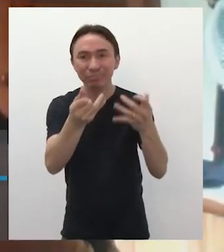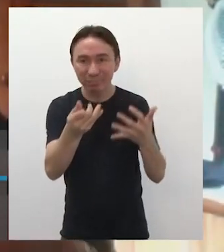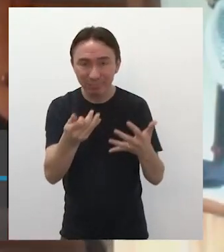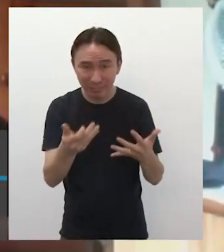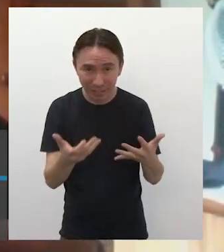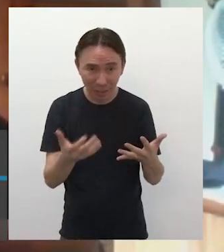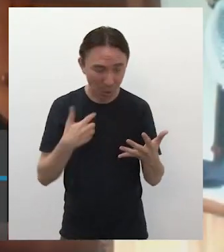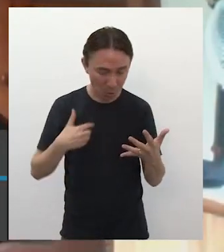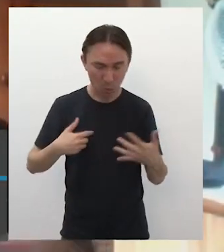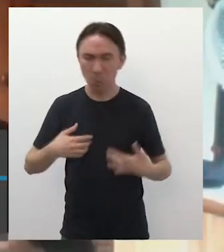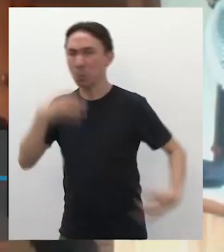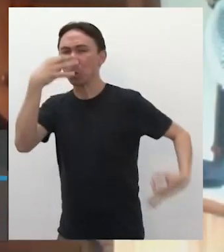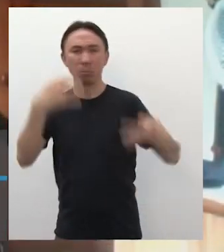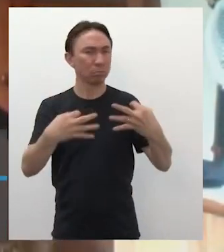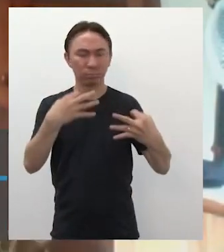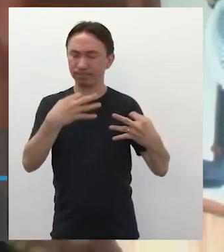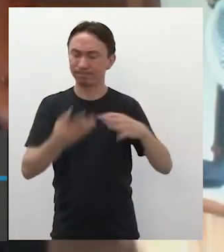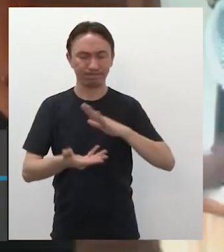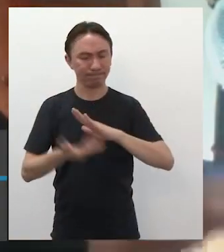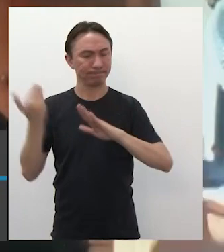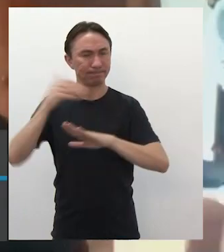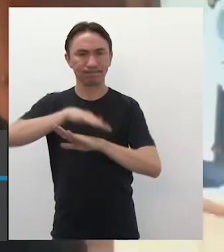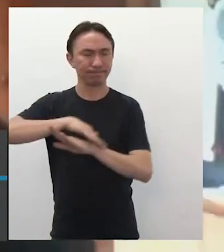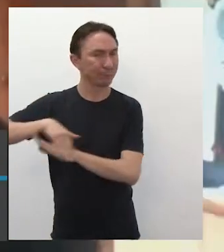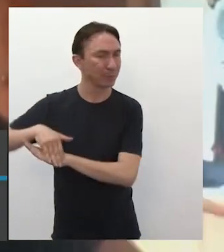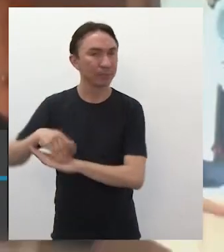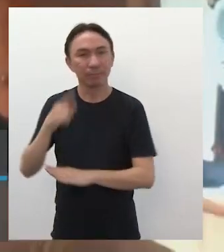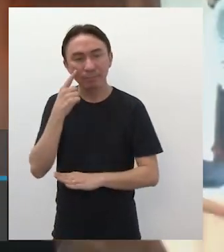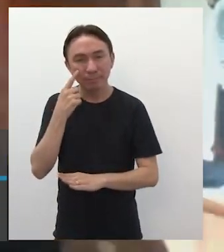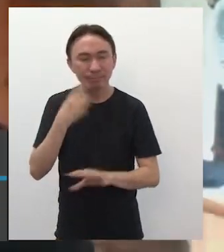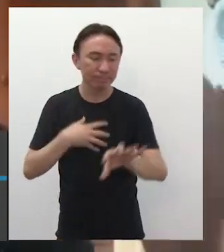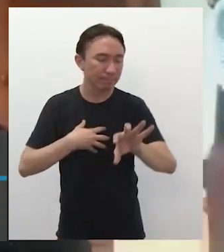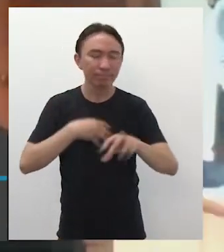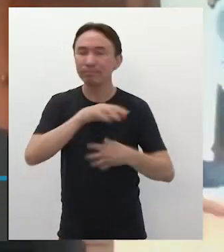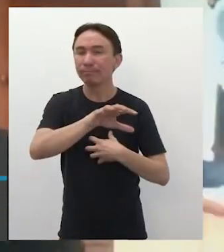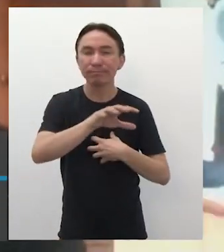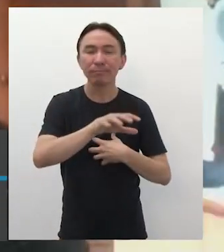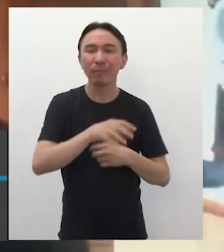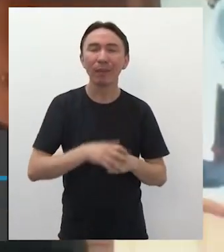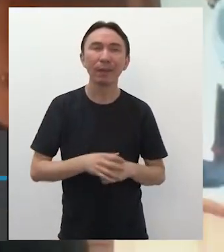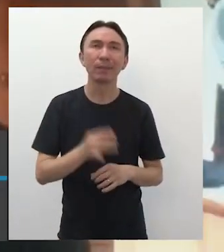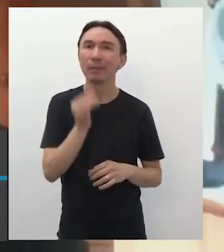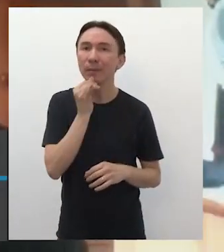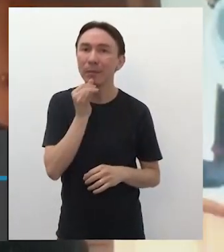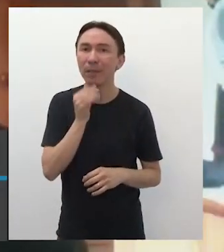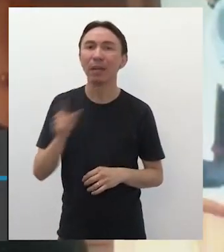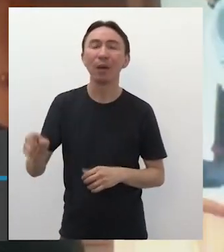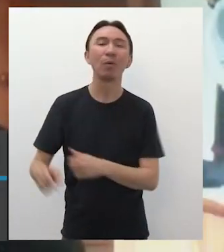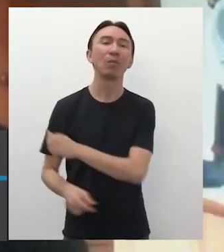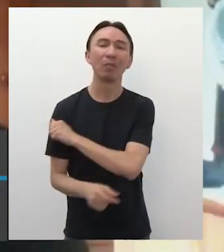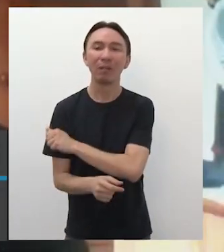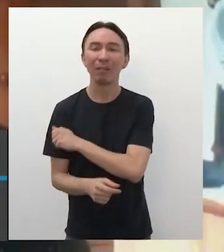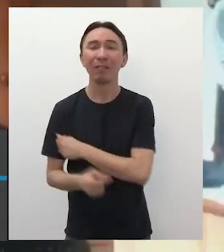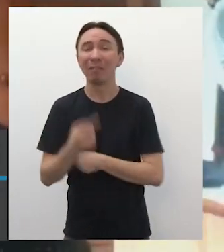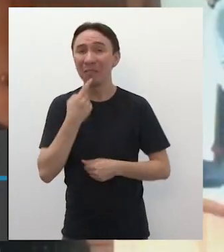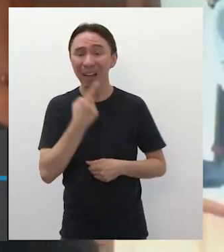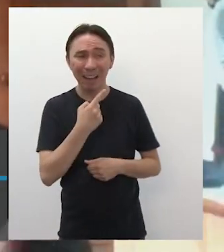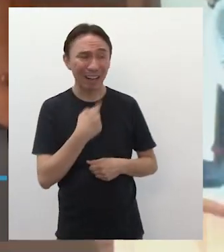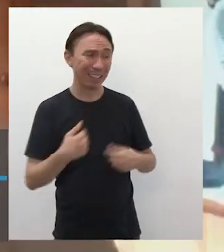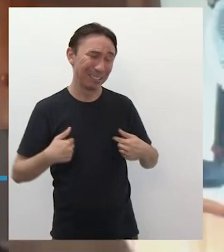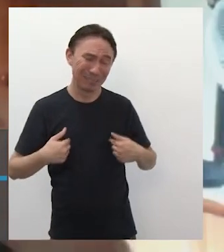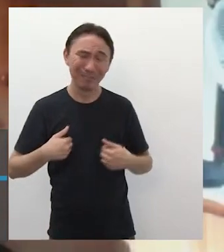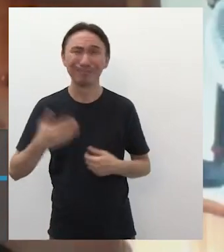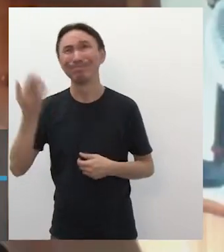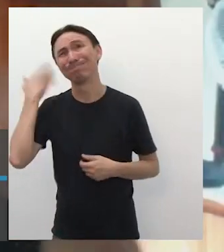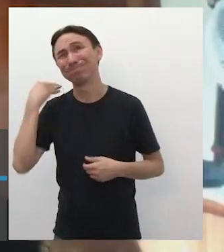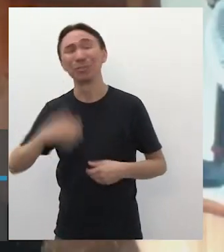limpar os julgamentos. Então, quando os nossos estudantes trazem, eu não aguentava mais, e começa a colocar um monte de julgamento,